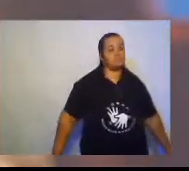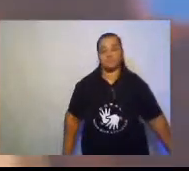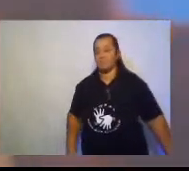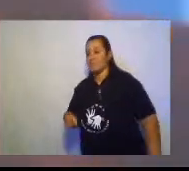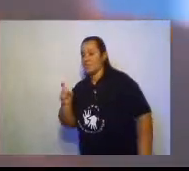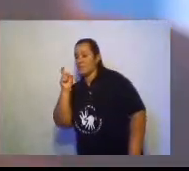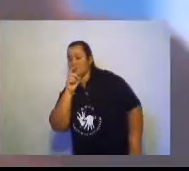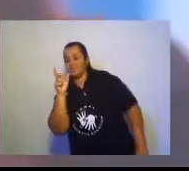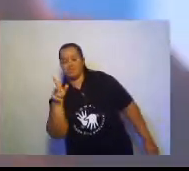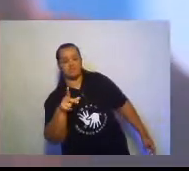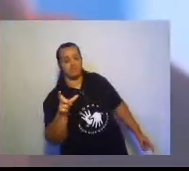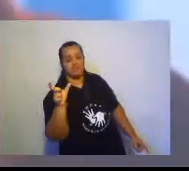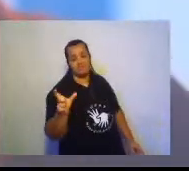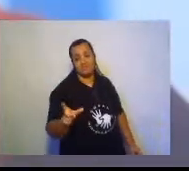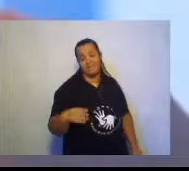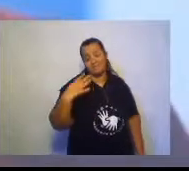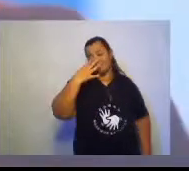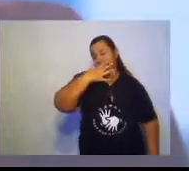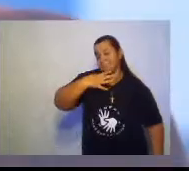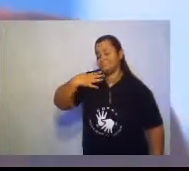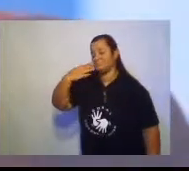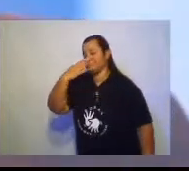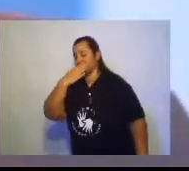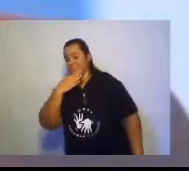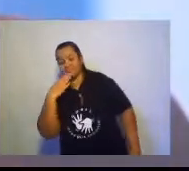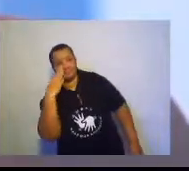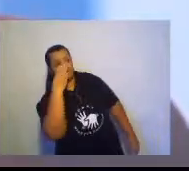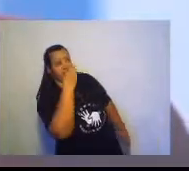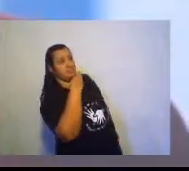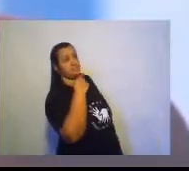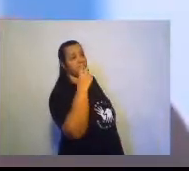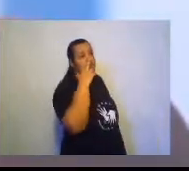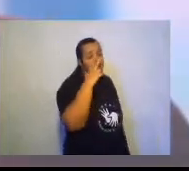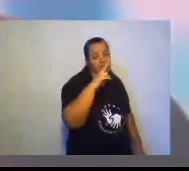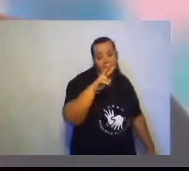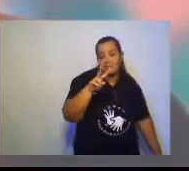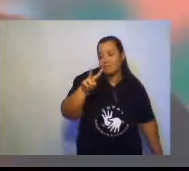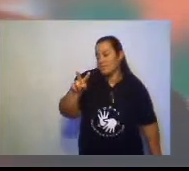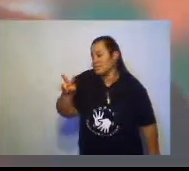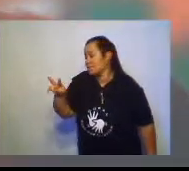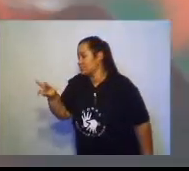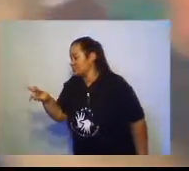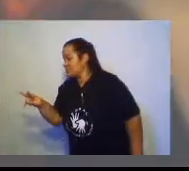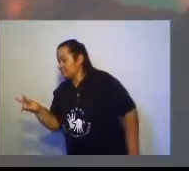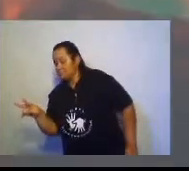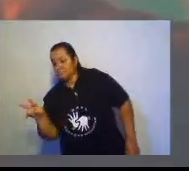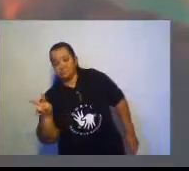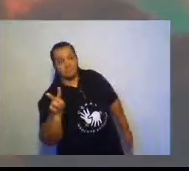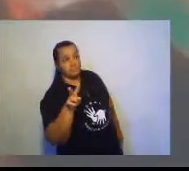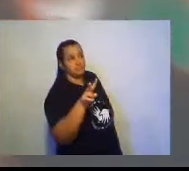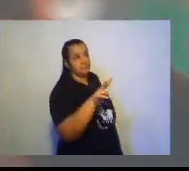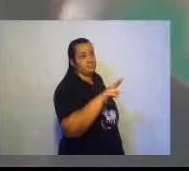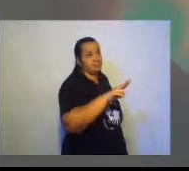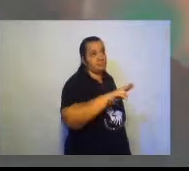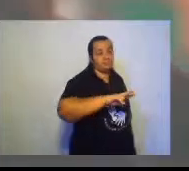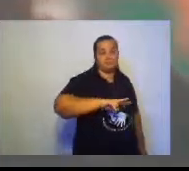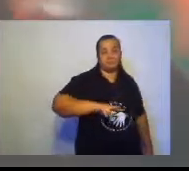Nas mentiras, nas palavras doces, vi calor no teu olhar tão frio.